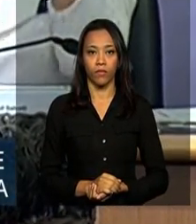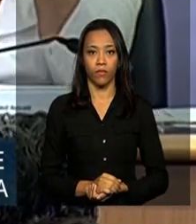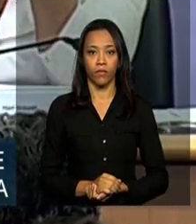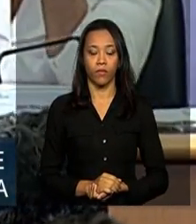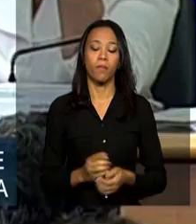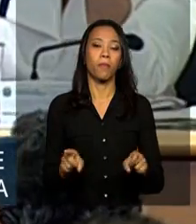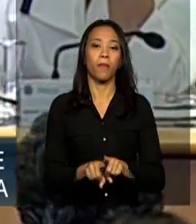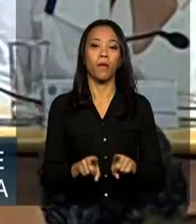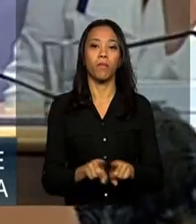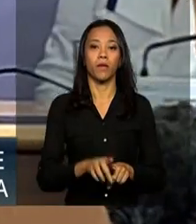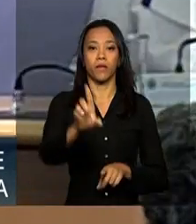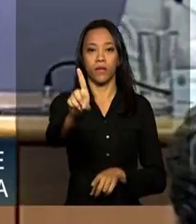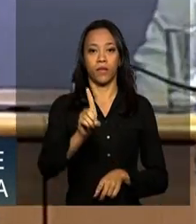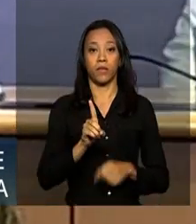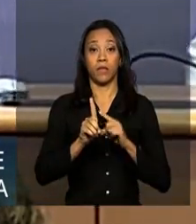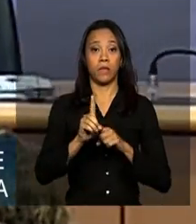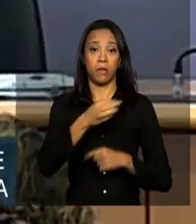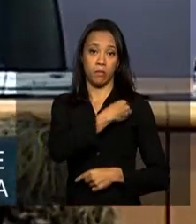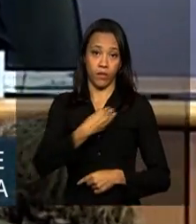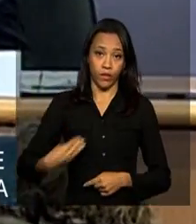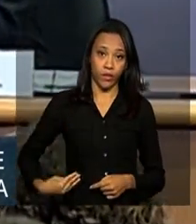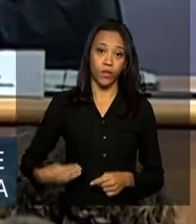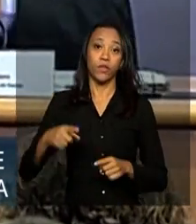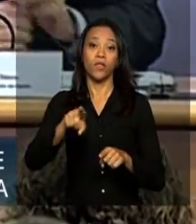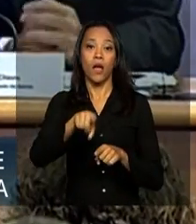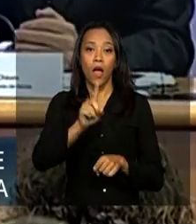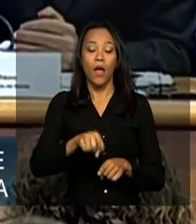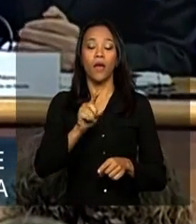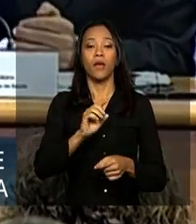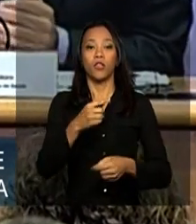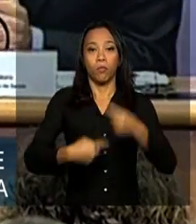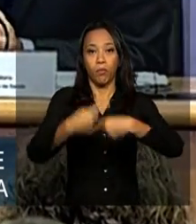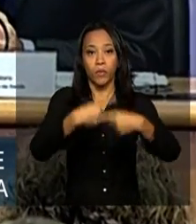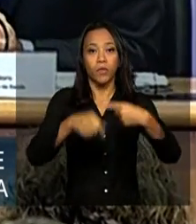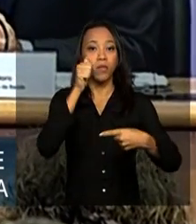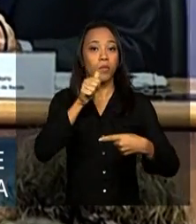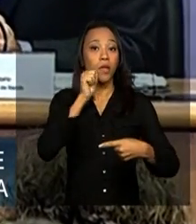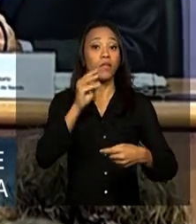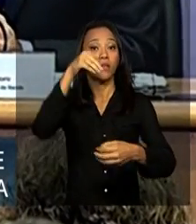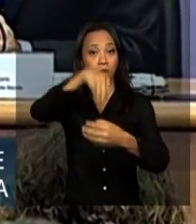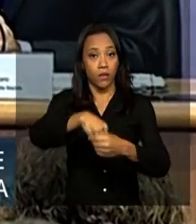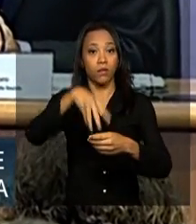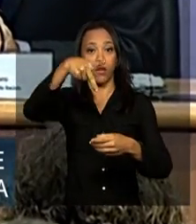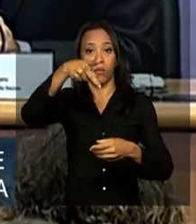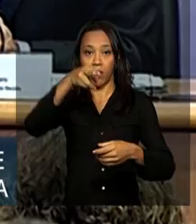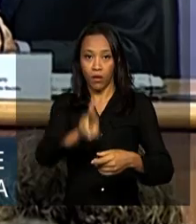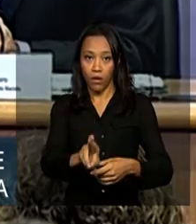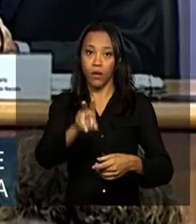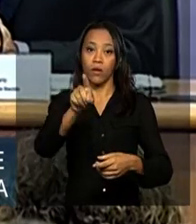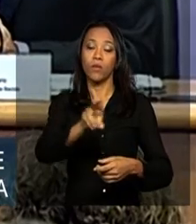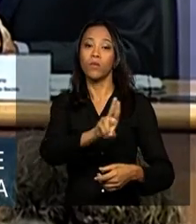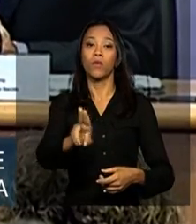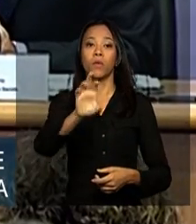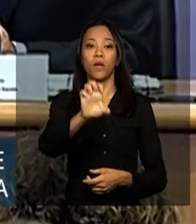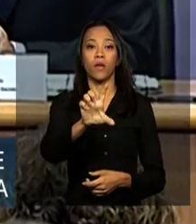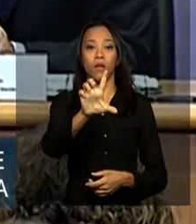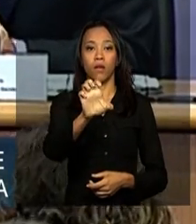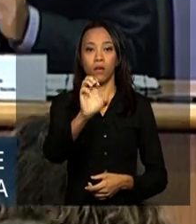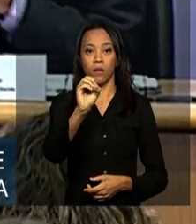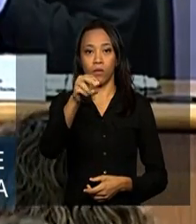A senhora ministra de Estado, chefe da Secretaria de Políticas para as Mulheres da Presidência da República, Eleonora